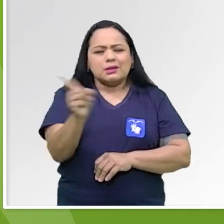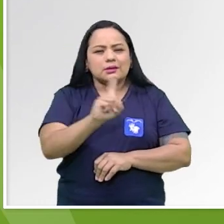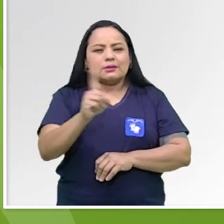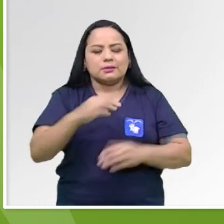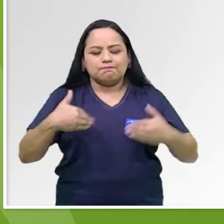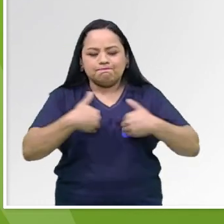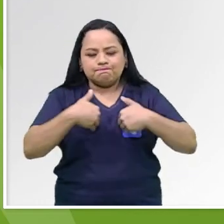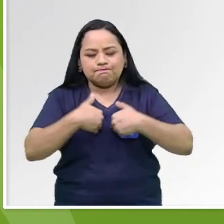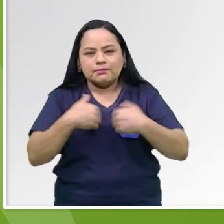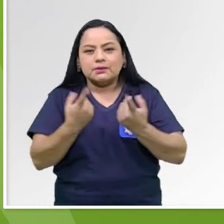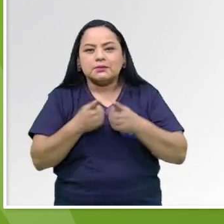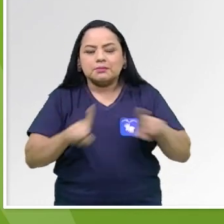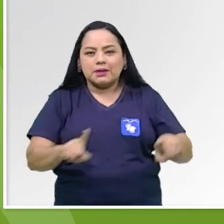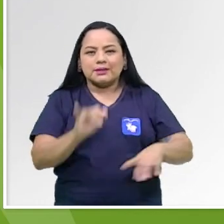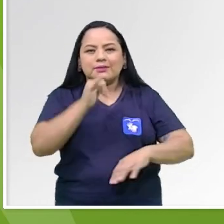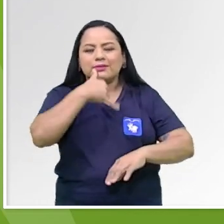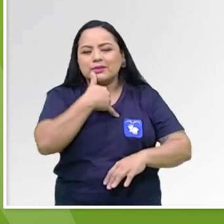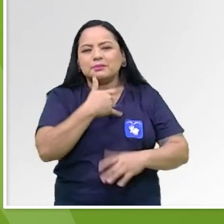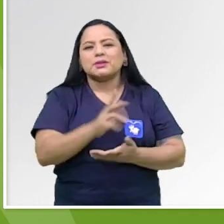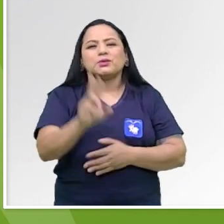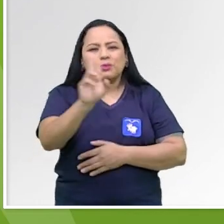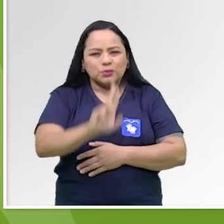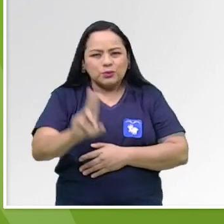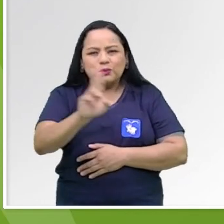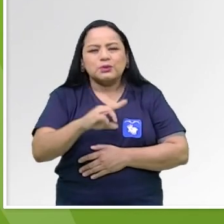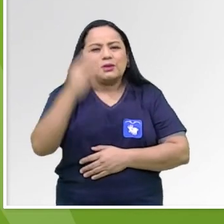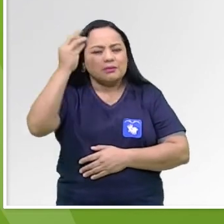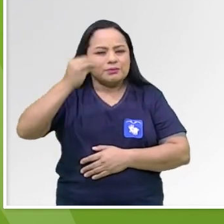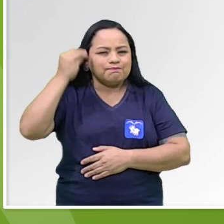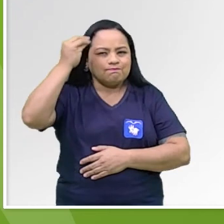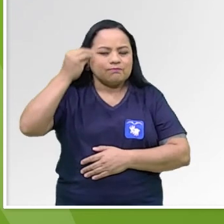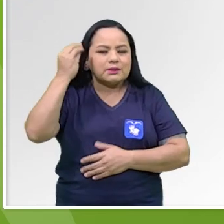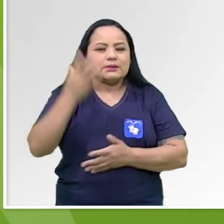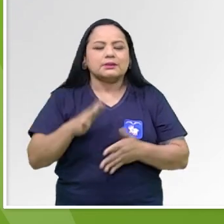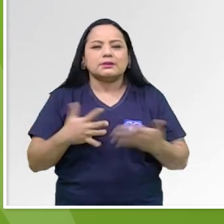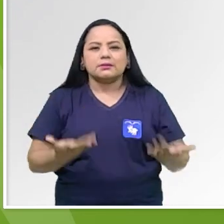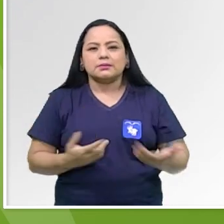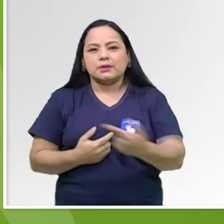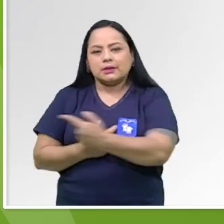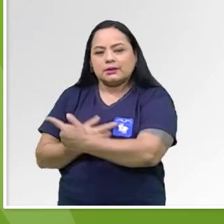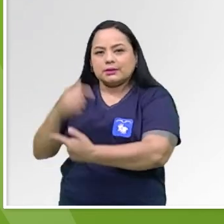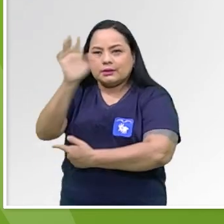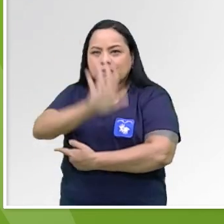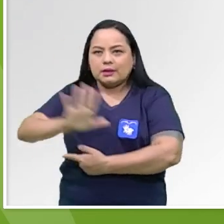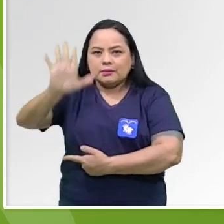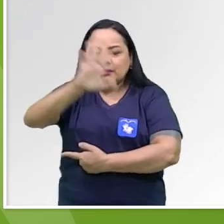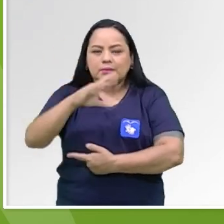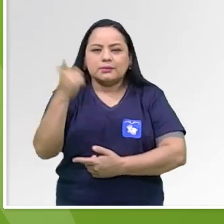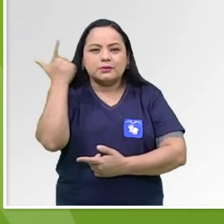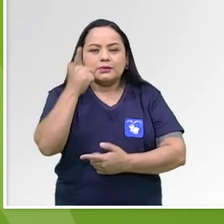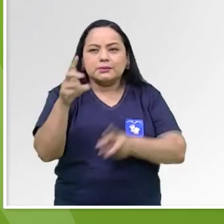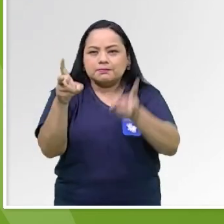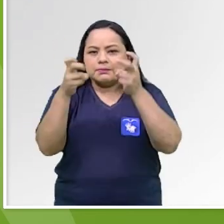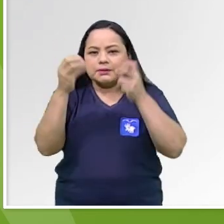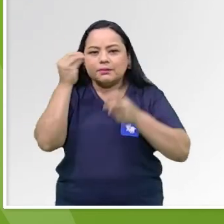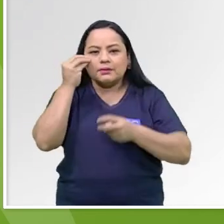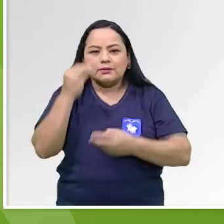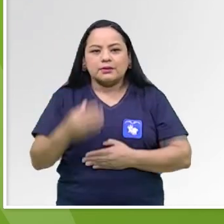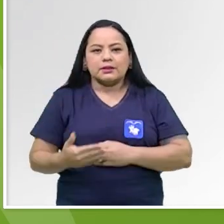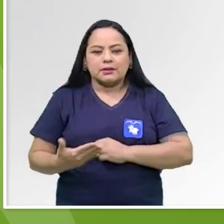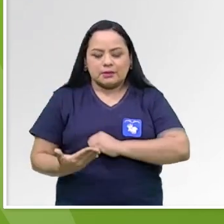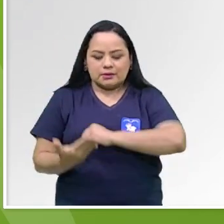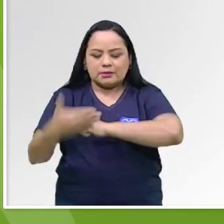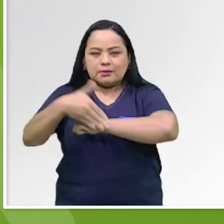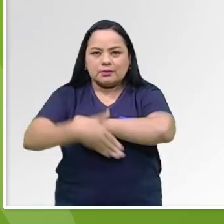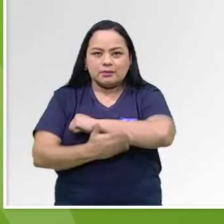Mas, infelizmente, ainda são muito utilizados para esse fim. Muito bem, então aqui na imagem a gente consegue observar os golfinhos, eles